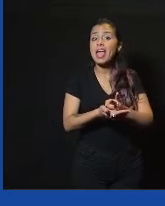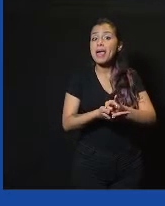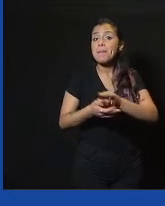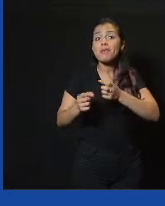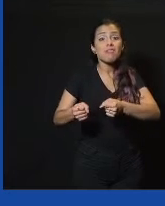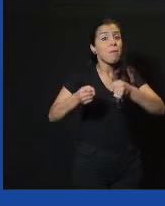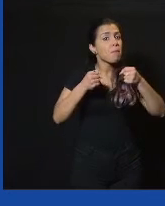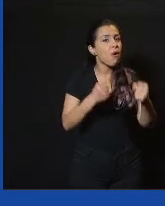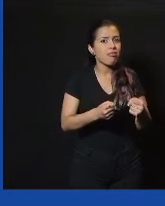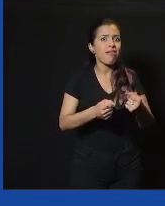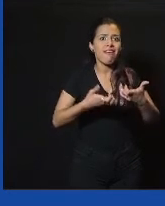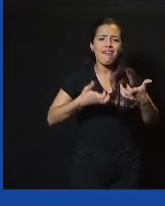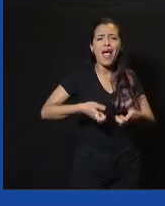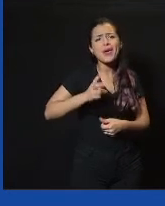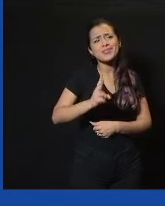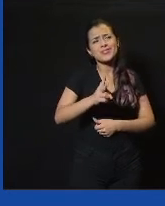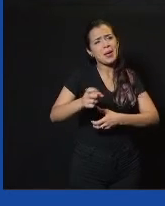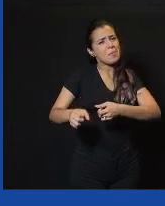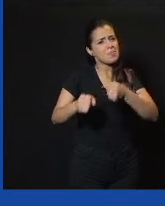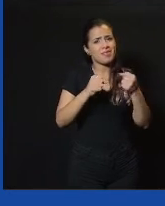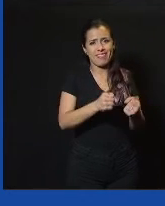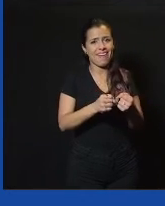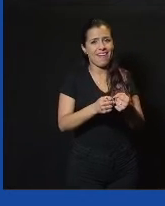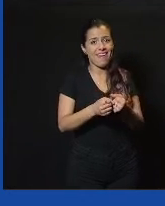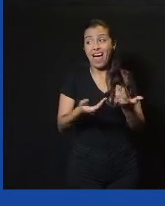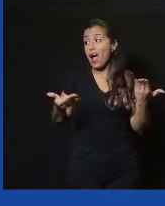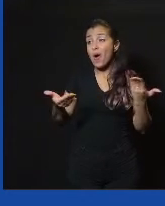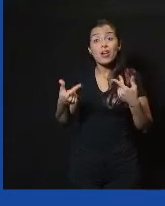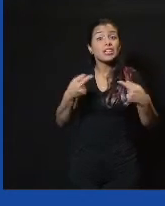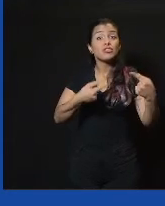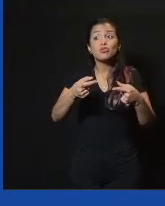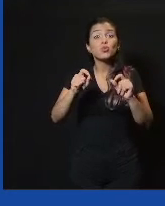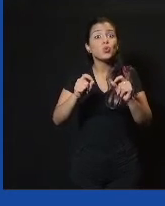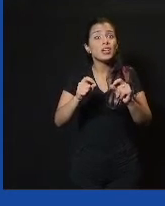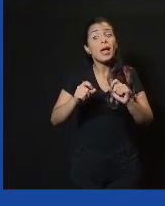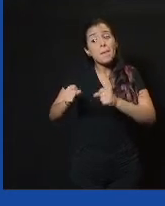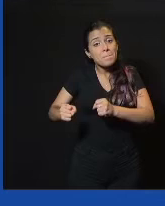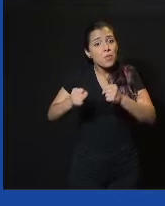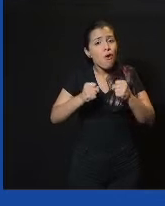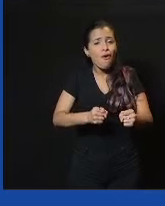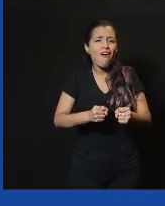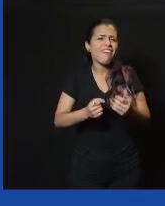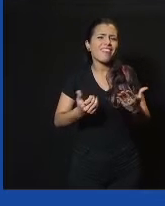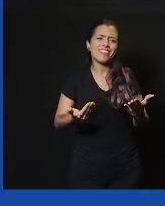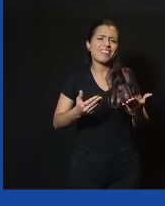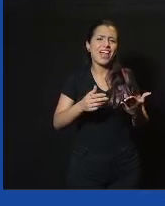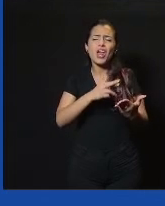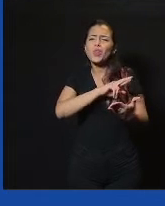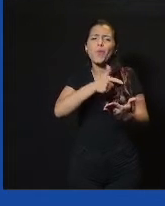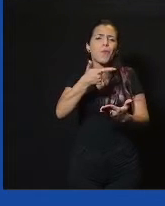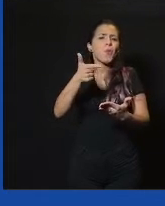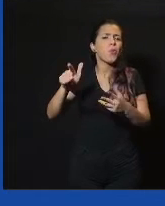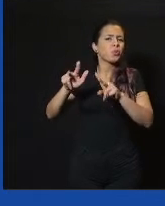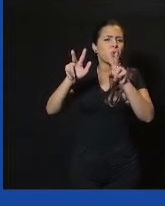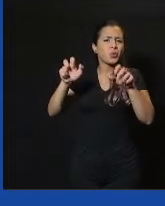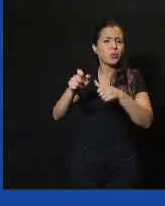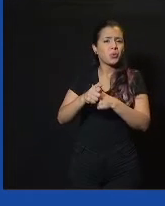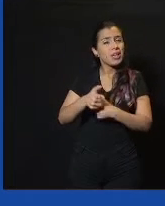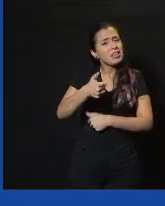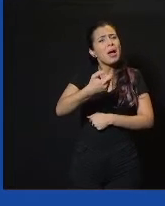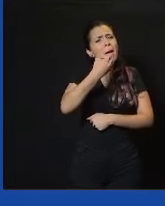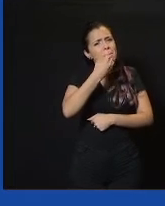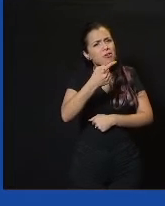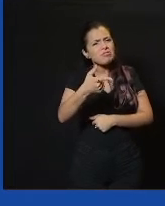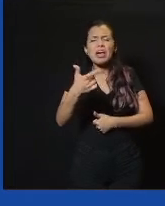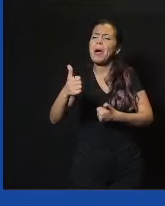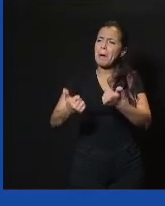amigo. Nós não estamos discutindo outra coisa, não. Então, é muito legal falar que você apoia a diversidade,